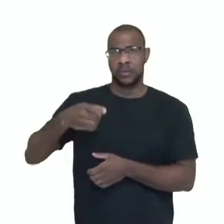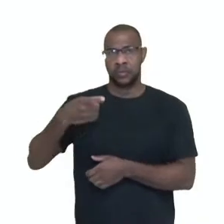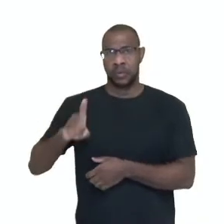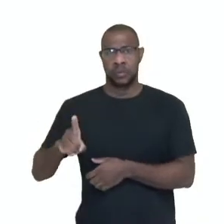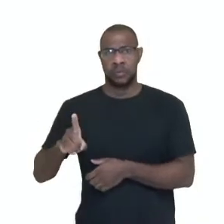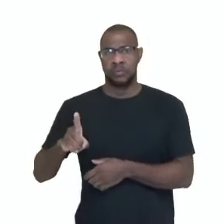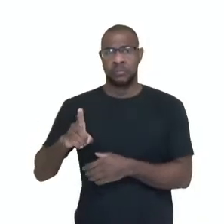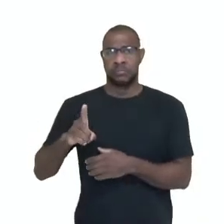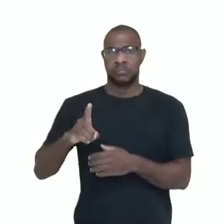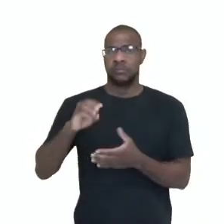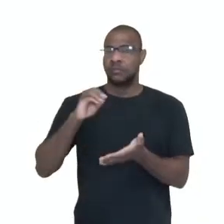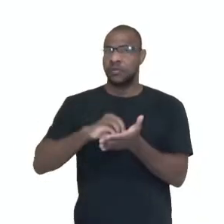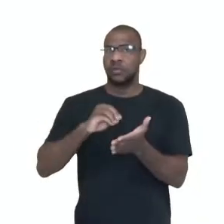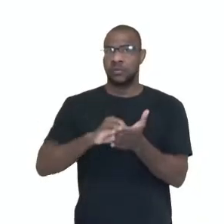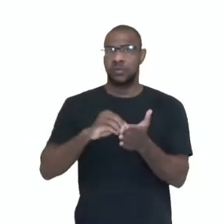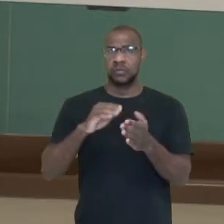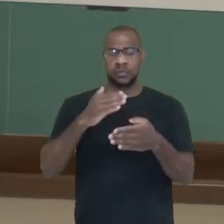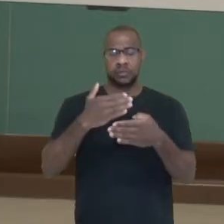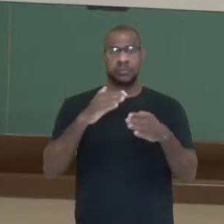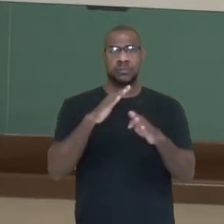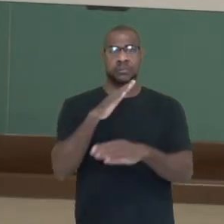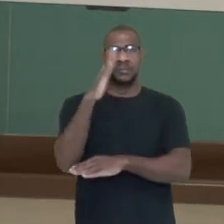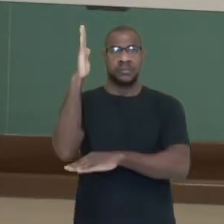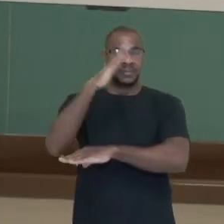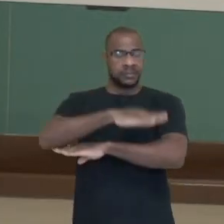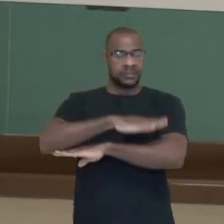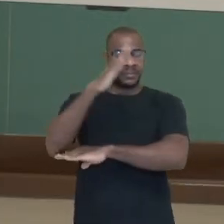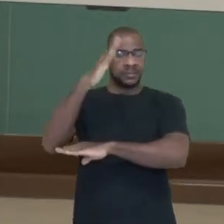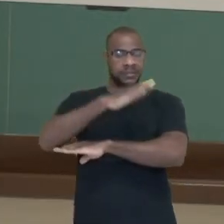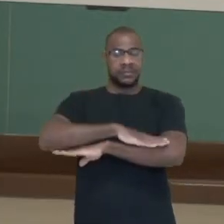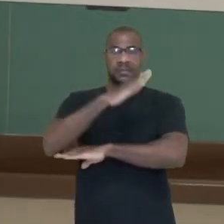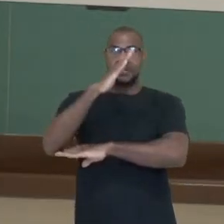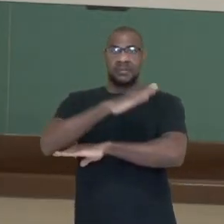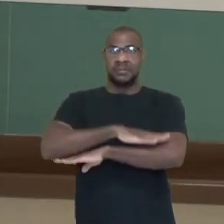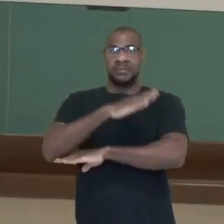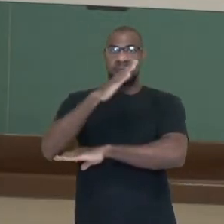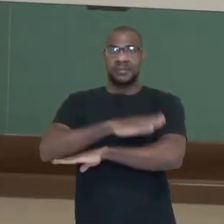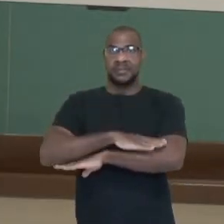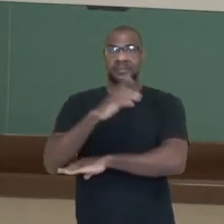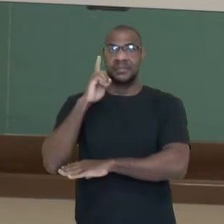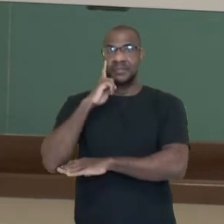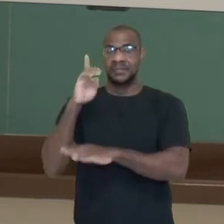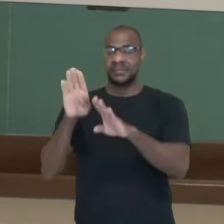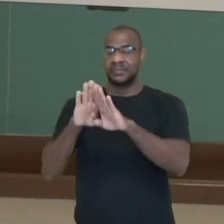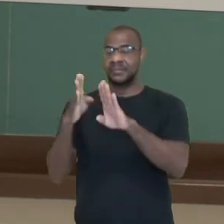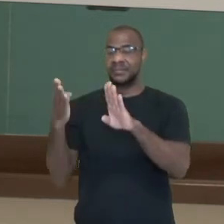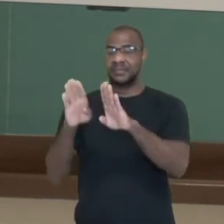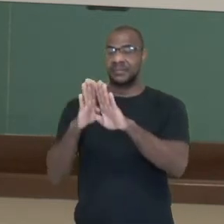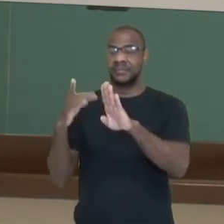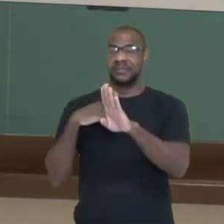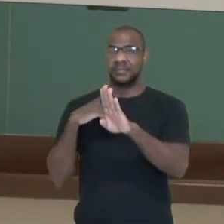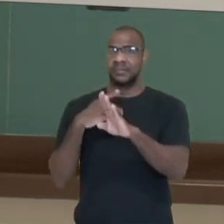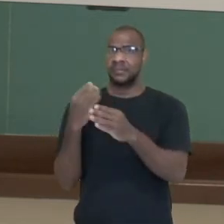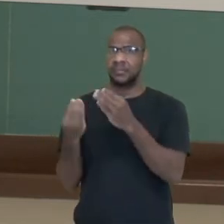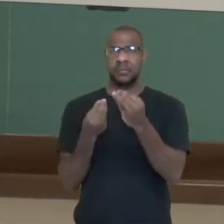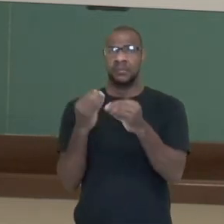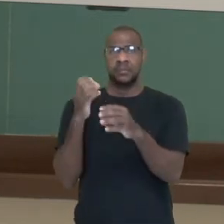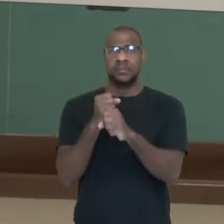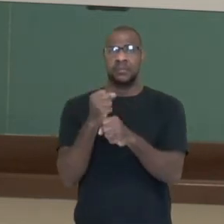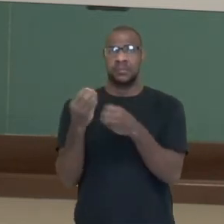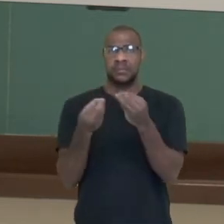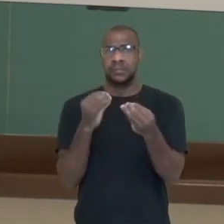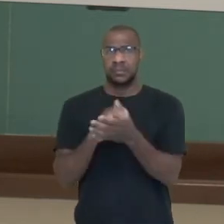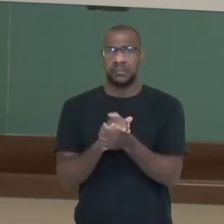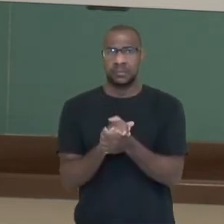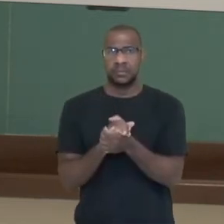a janela. Olha aqui, eu tenho espaço, uma janela aqui e uma porta aqui. Como é que eu faço então? Eu compro